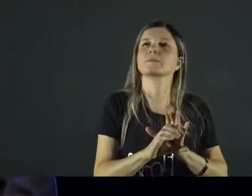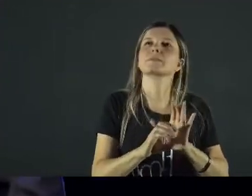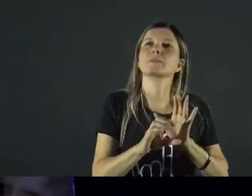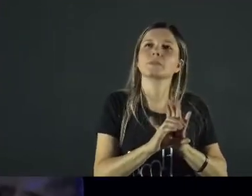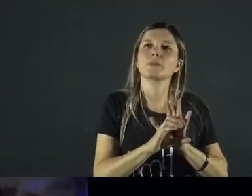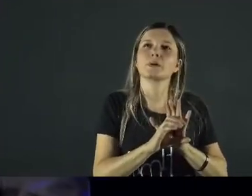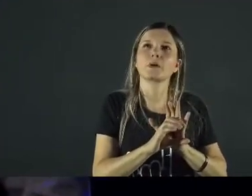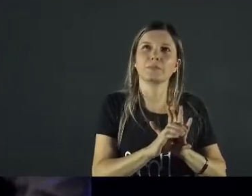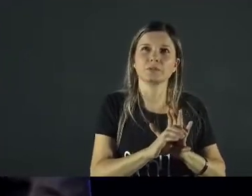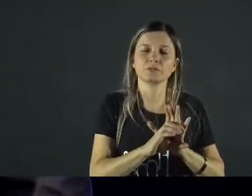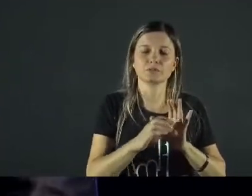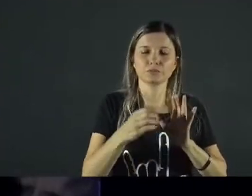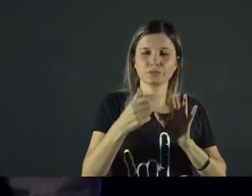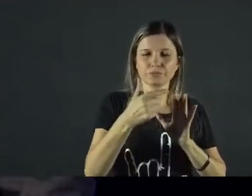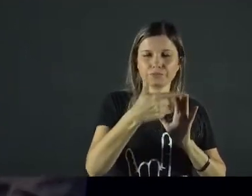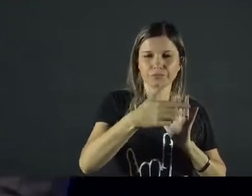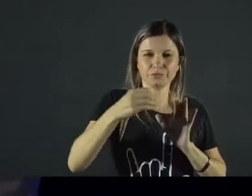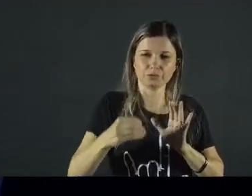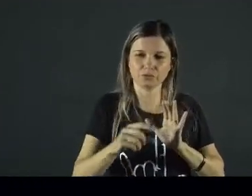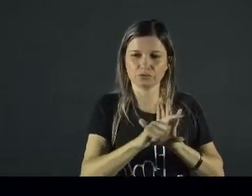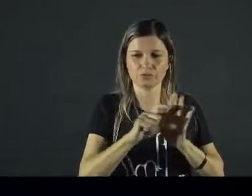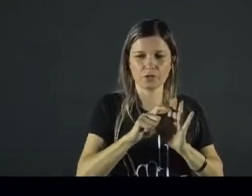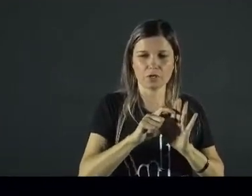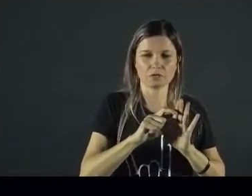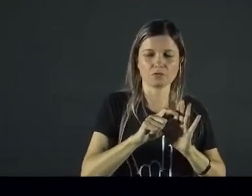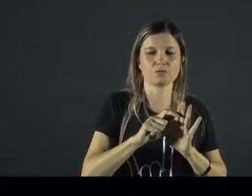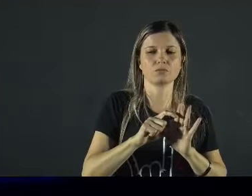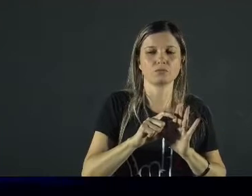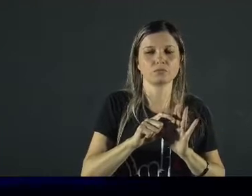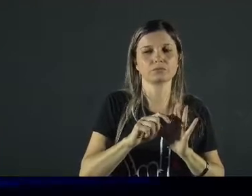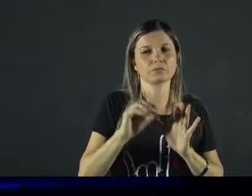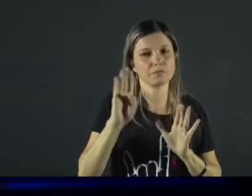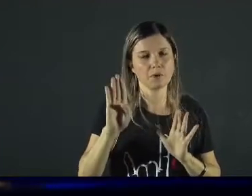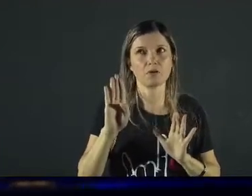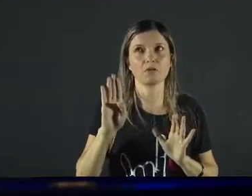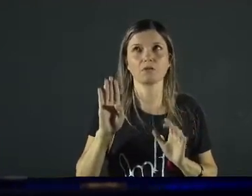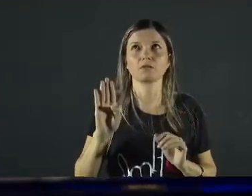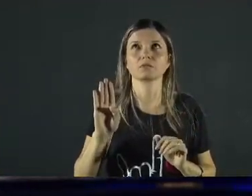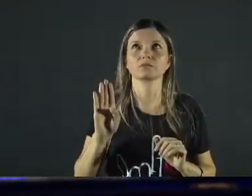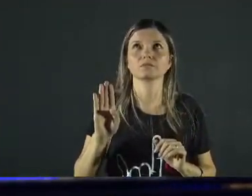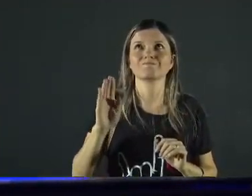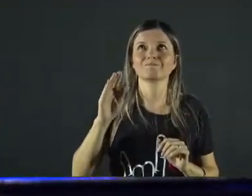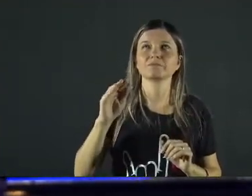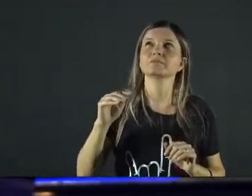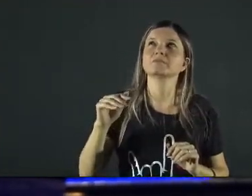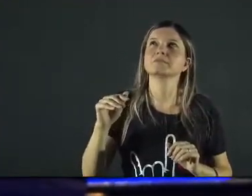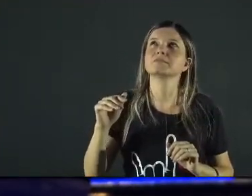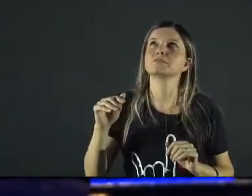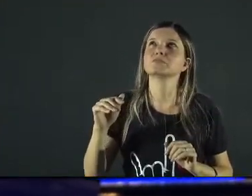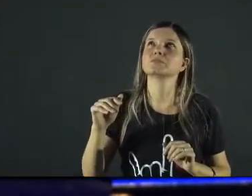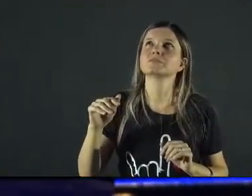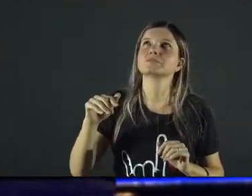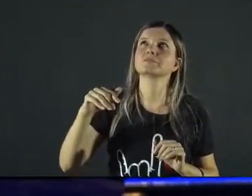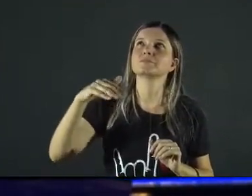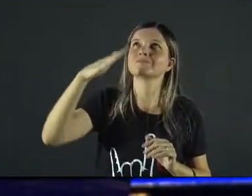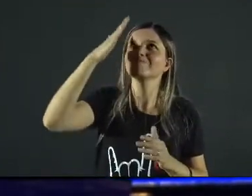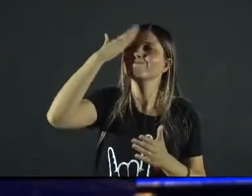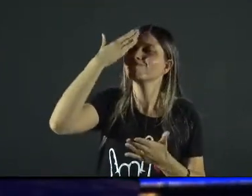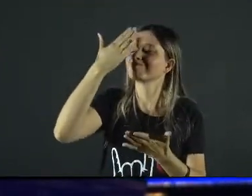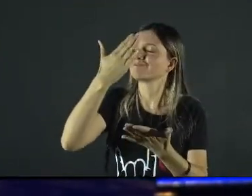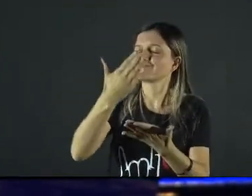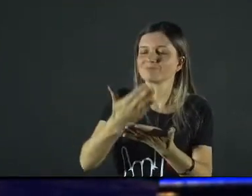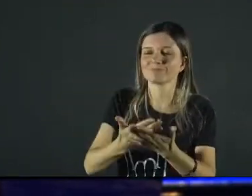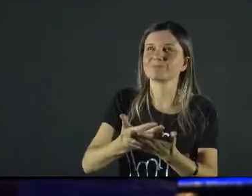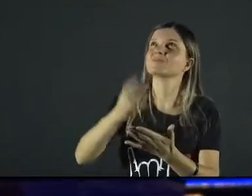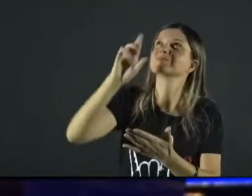verso 20, parte B do versículo, do meio para frente, que diz assim: crede no Senhor seu